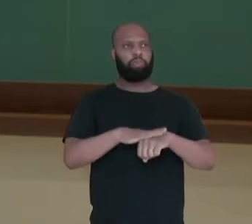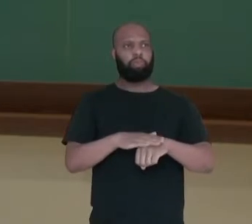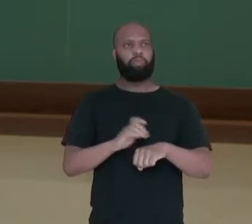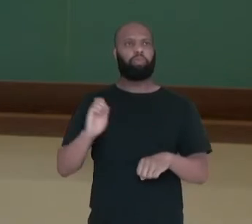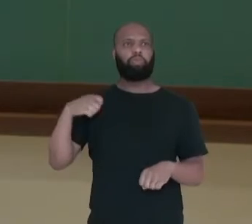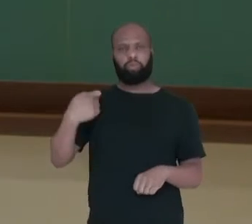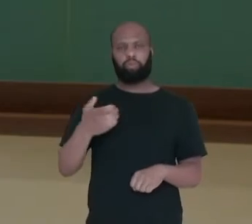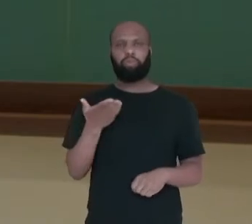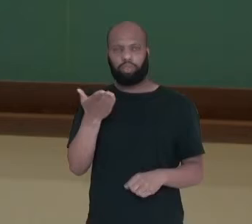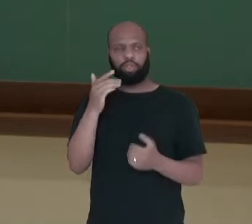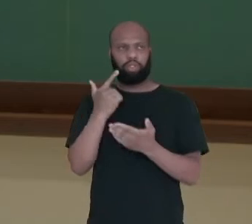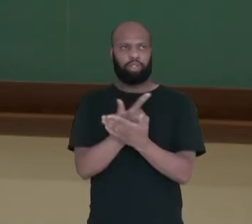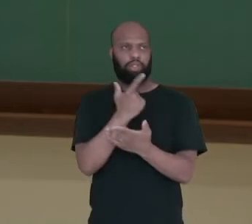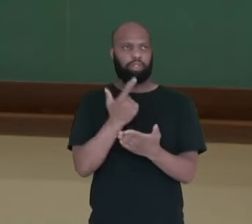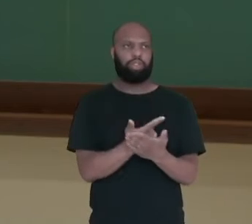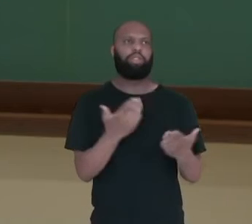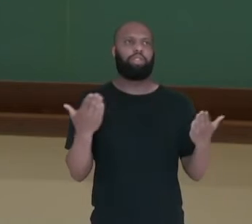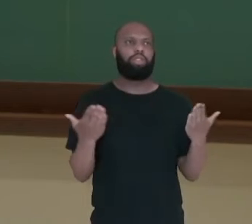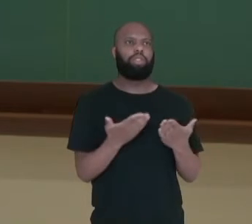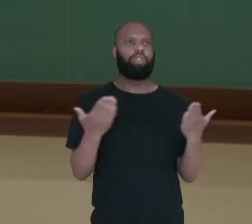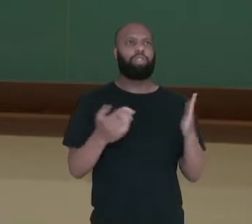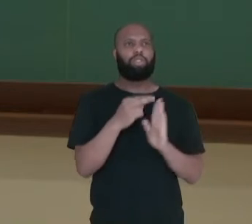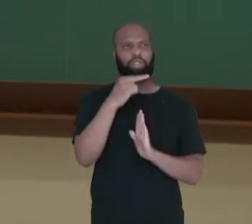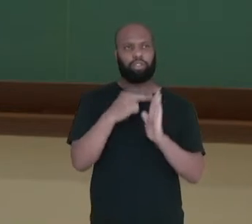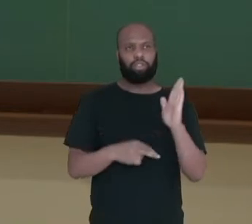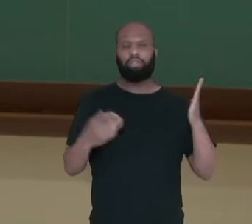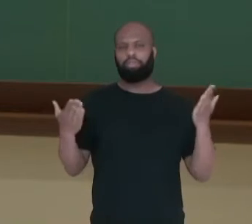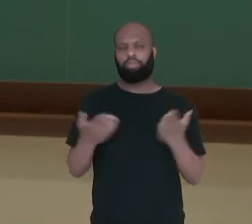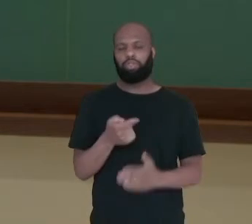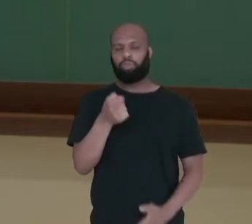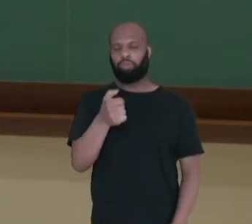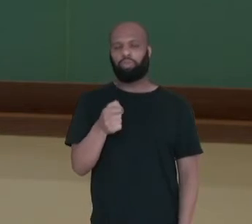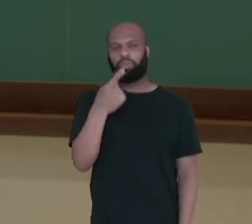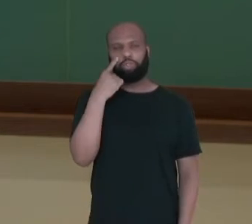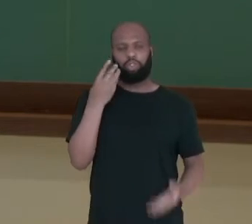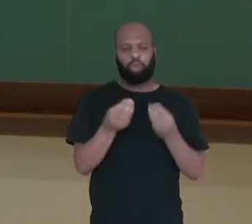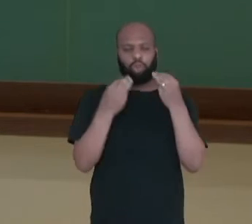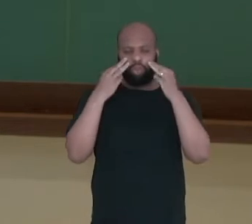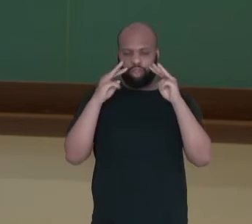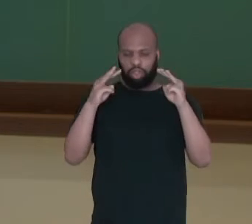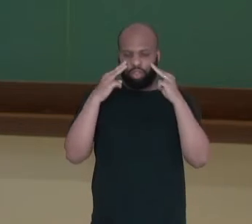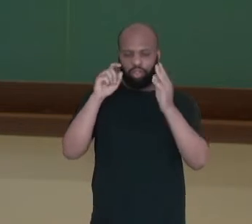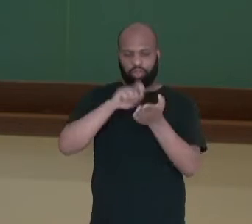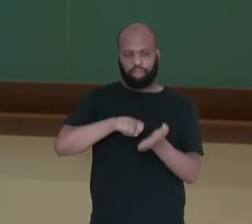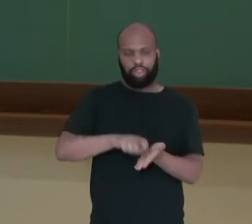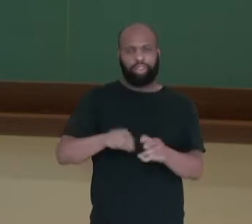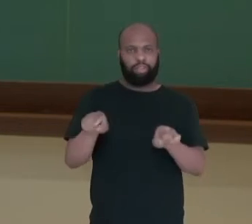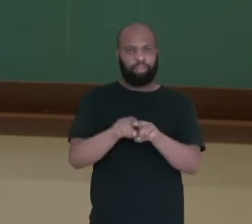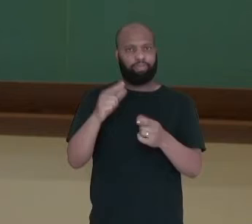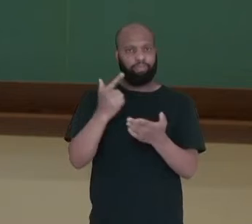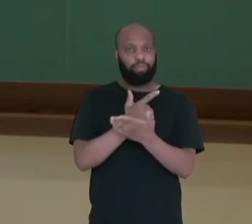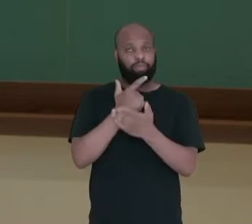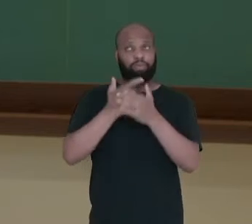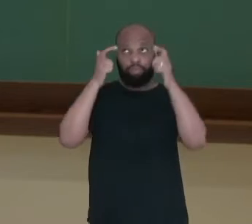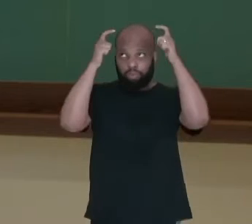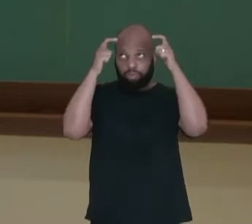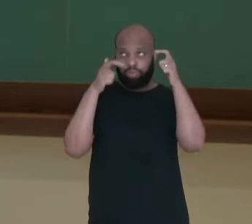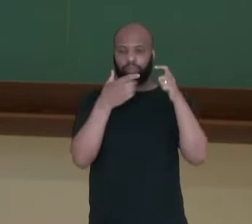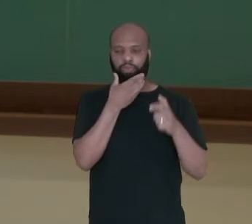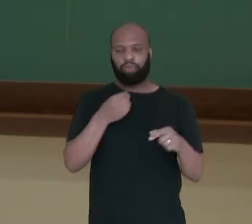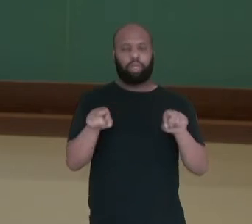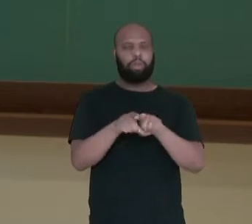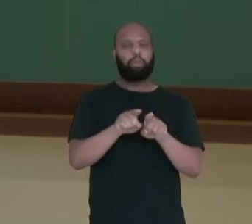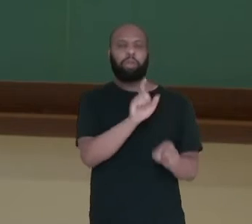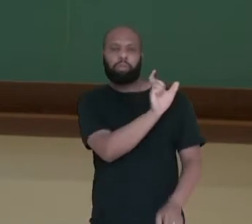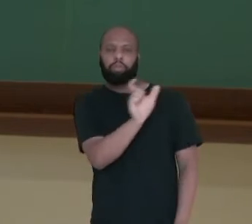sobre a obra. Vamos ler um trechinho aí para ver como que o Maquiavel escreve, então, o príncipe e os termos